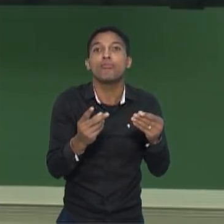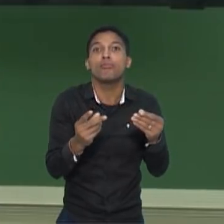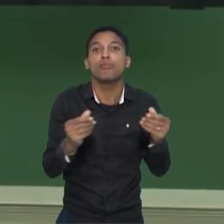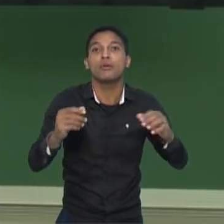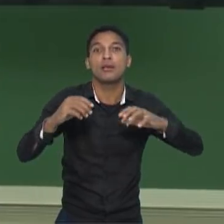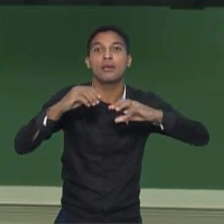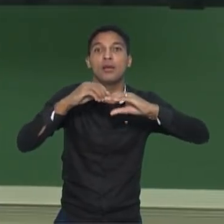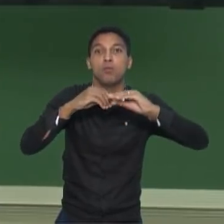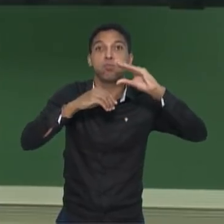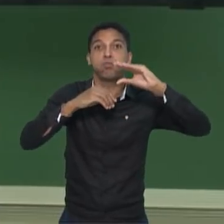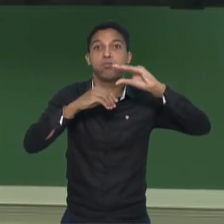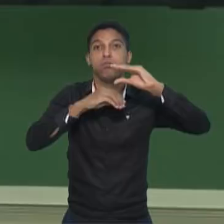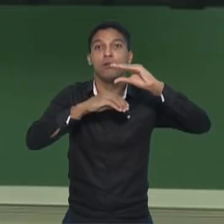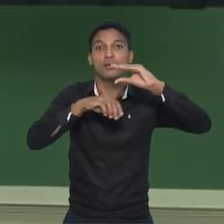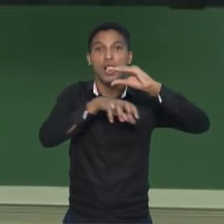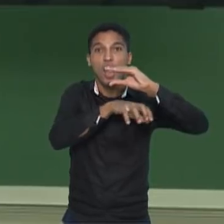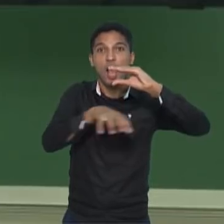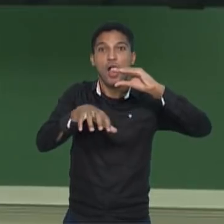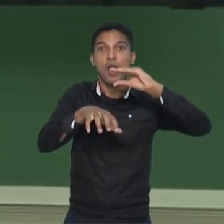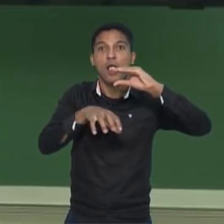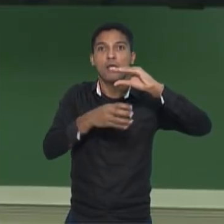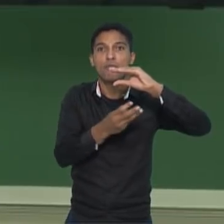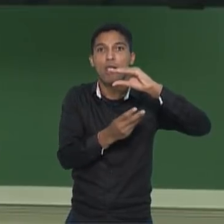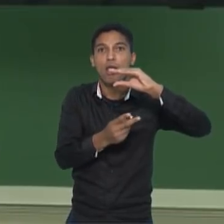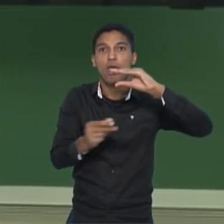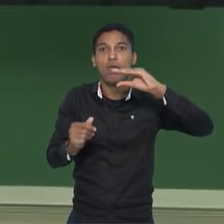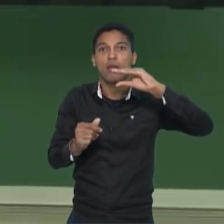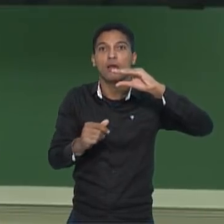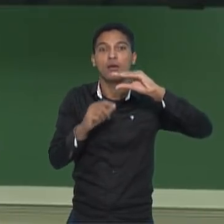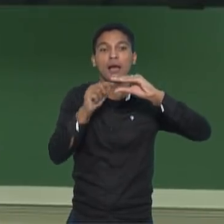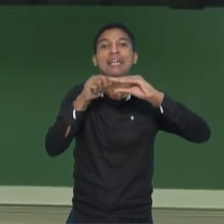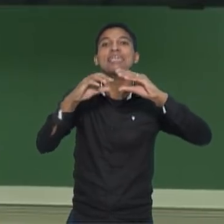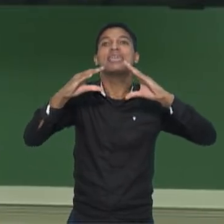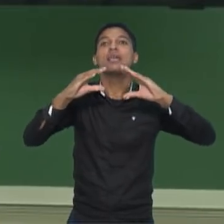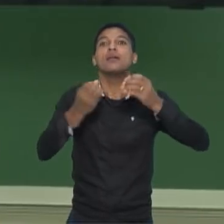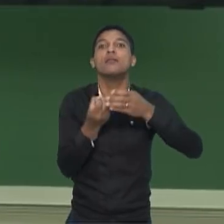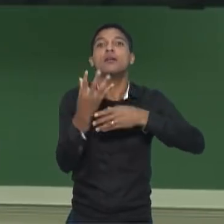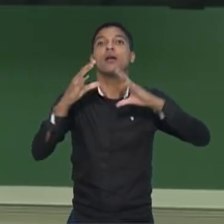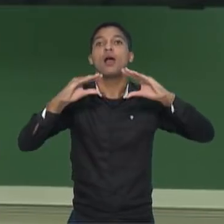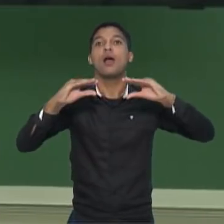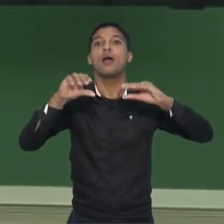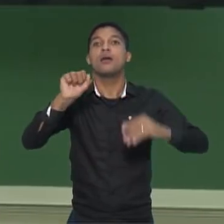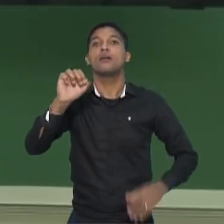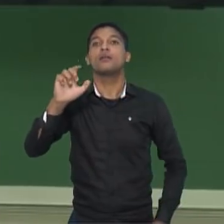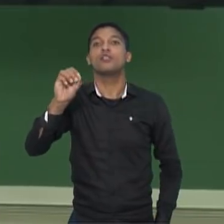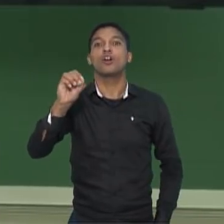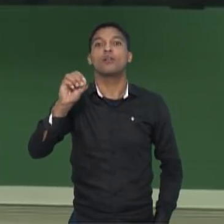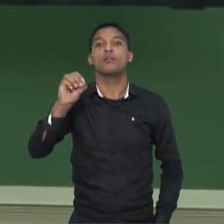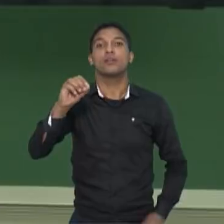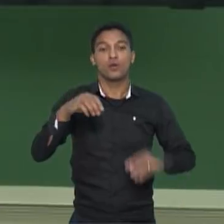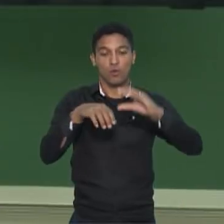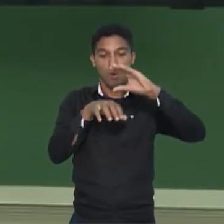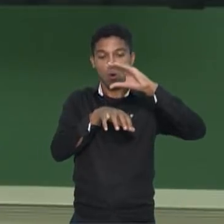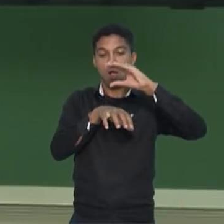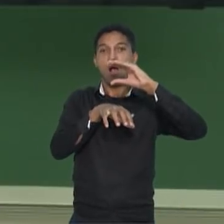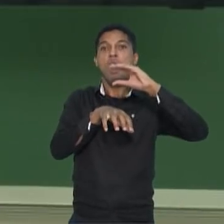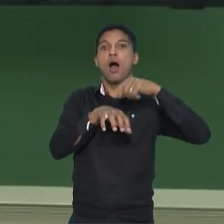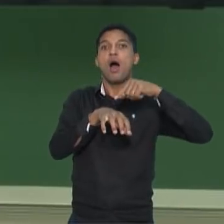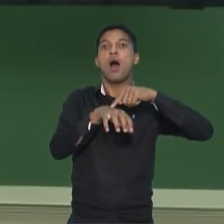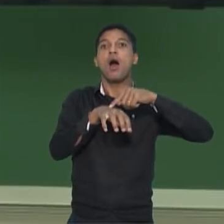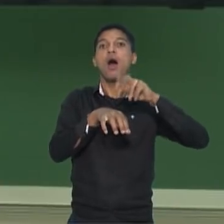vem do basalto, que é exemplo de qual rocha? Temos a letra A,